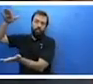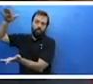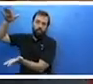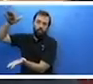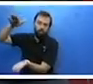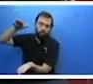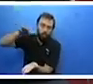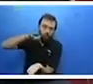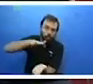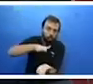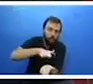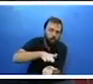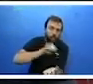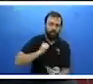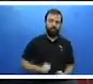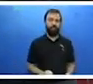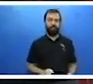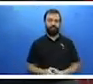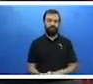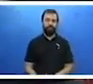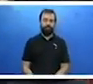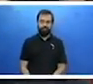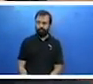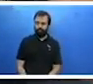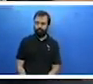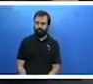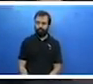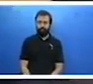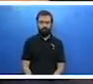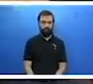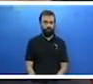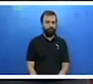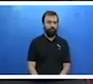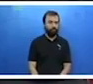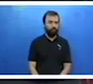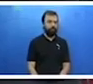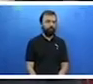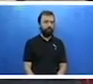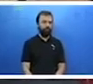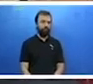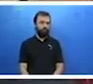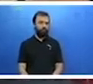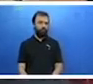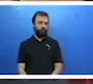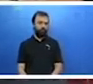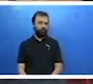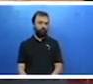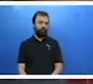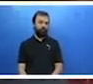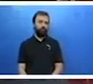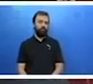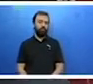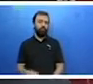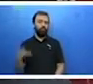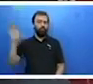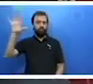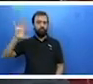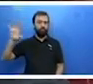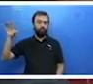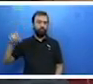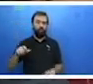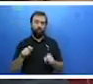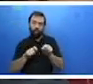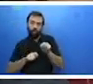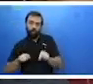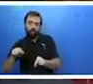Se diminui, é do maior para o menor. Então, nós vamos colocar as regiões da maior